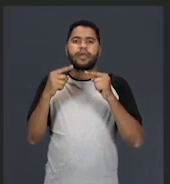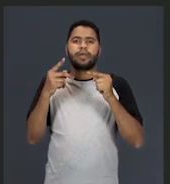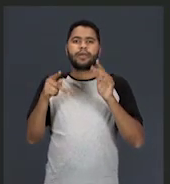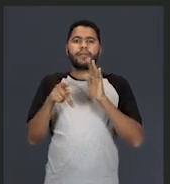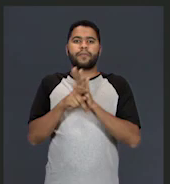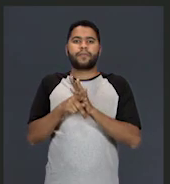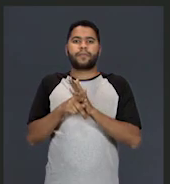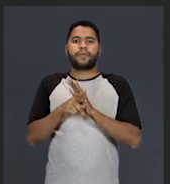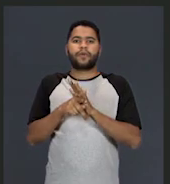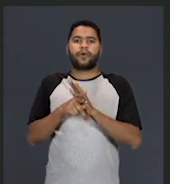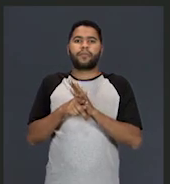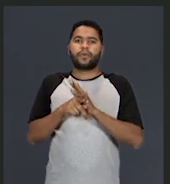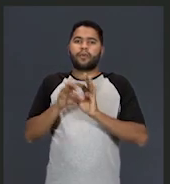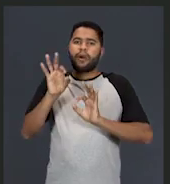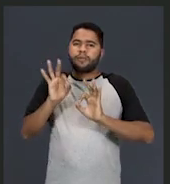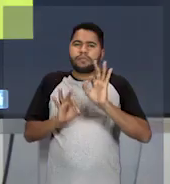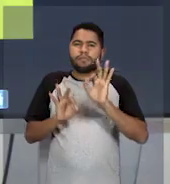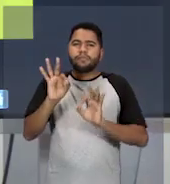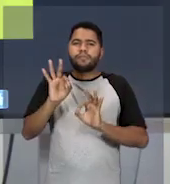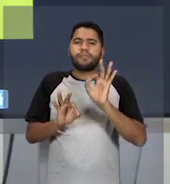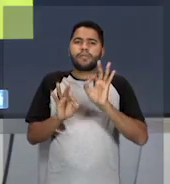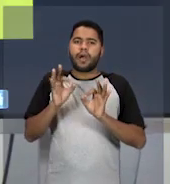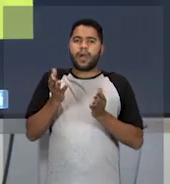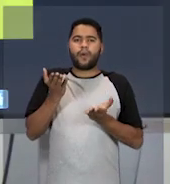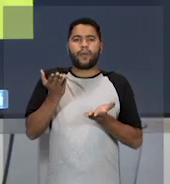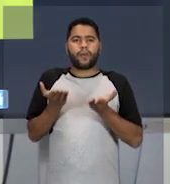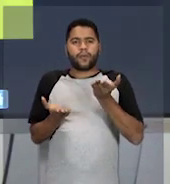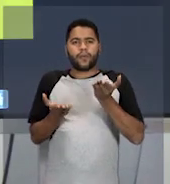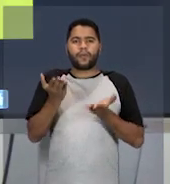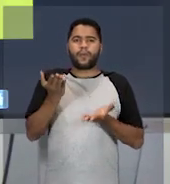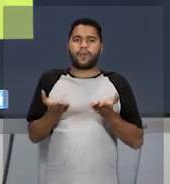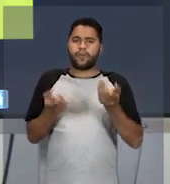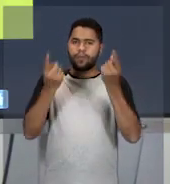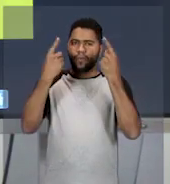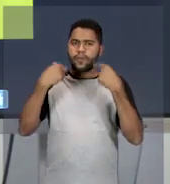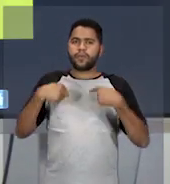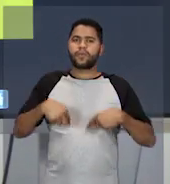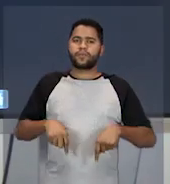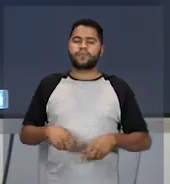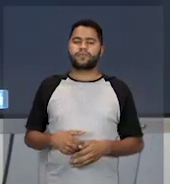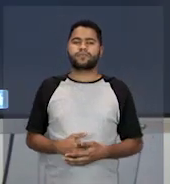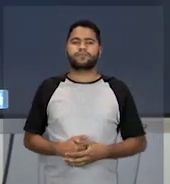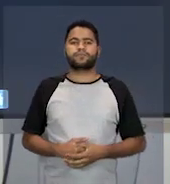da homeostase do organismo, que é o equilíbrio do organismo, tá?